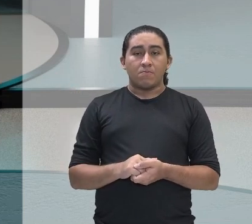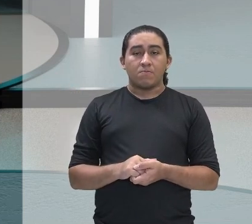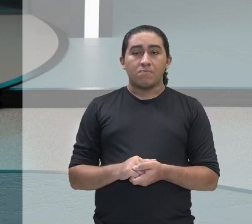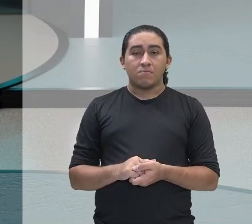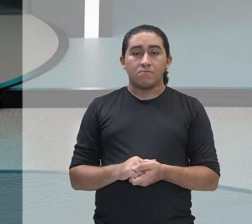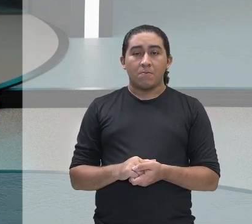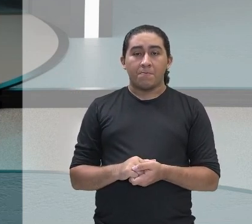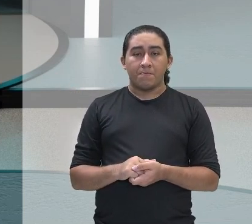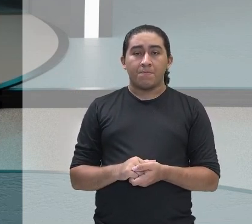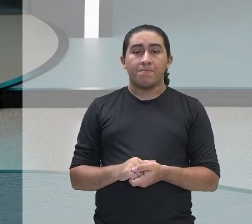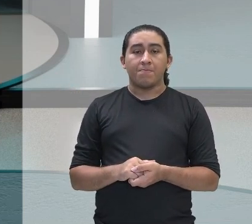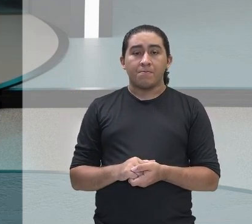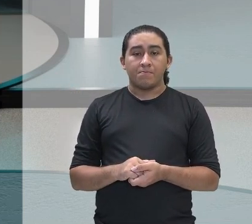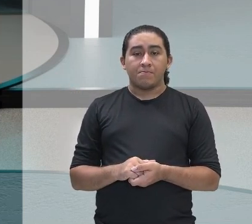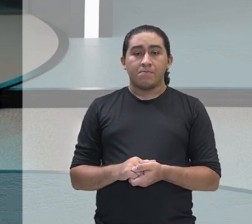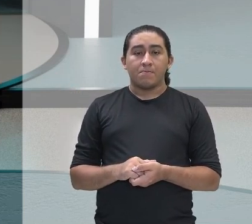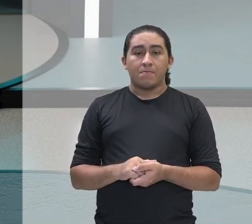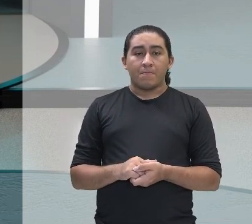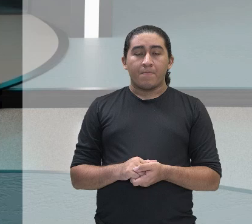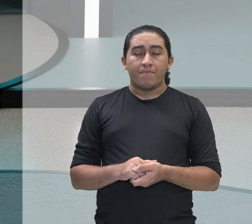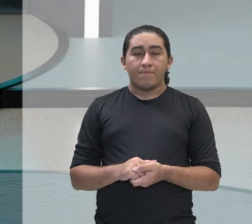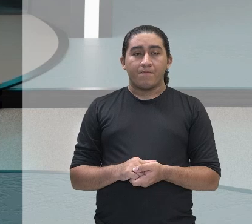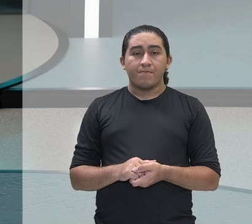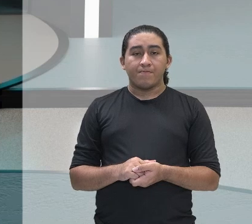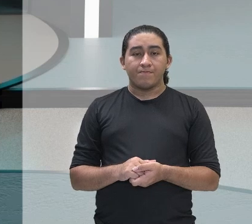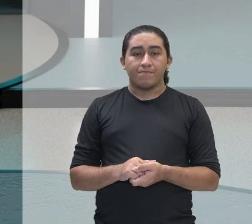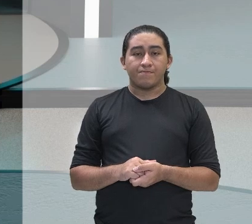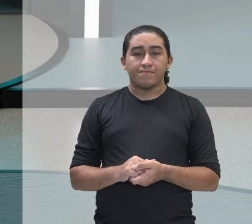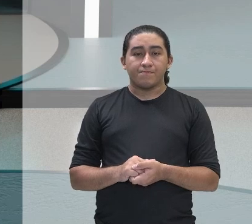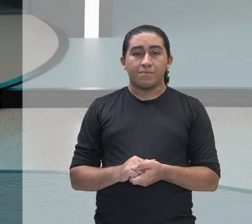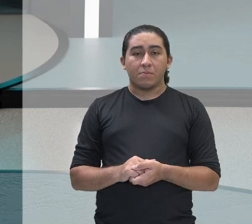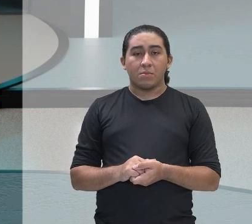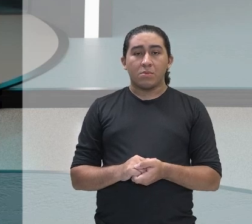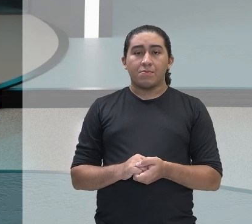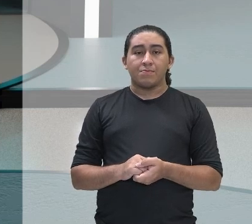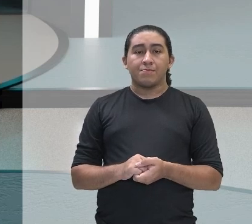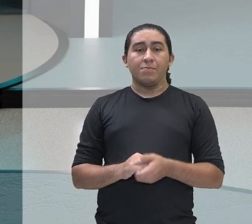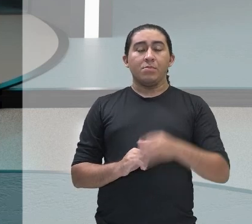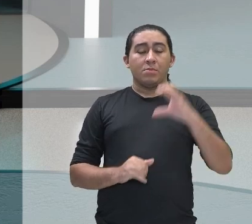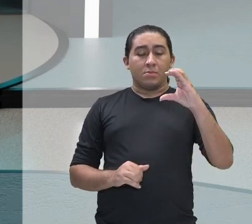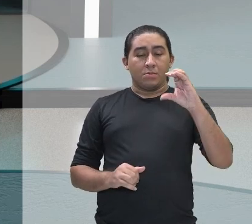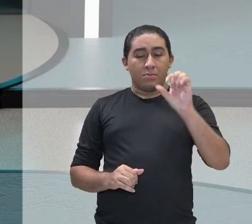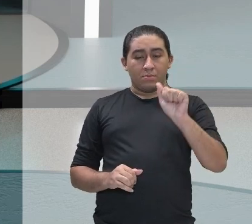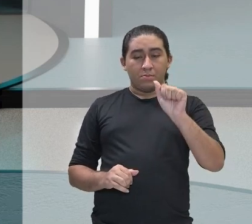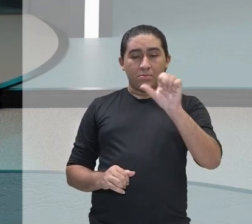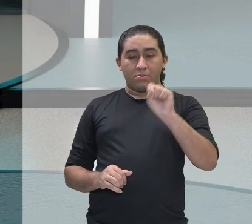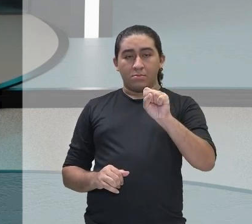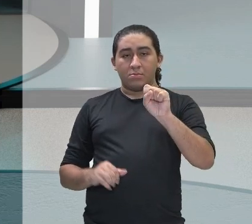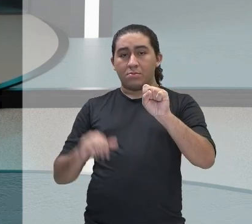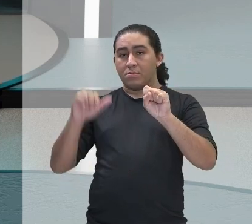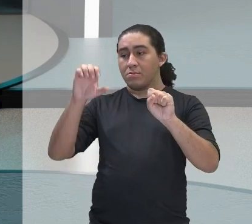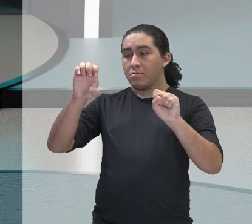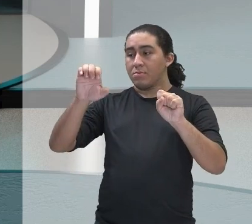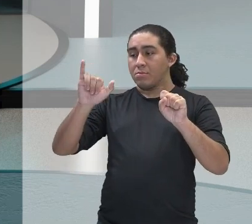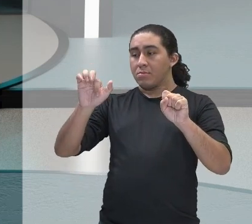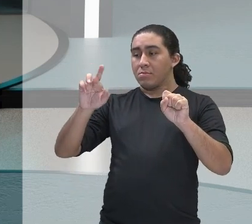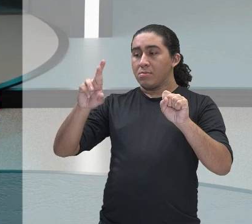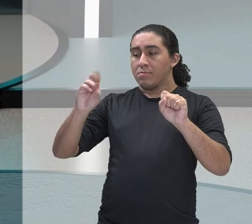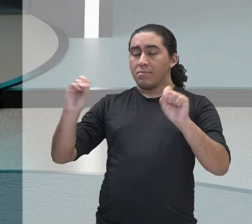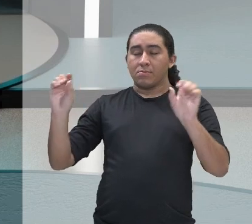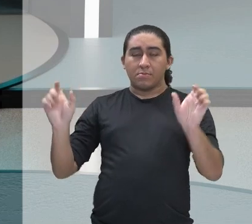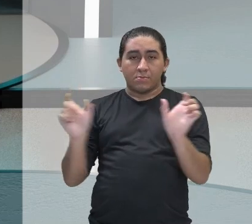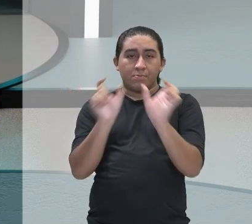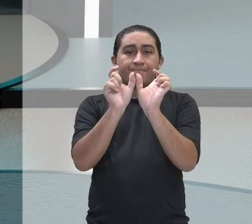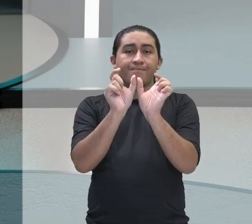casa. Caseiro, então acrescentei, né, o eiro, que é um sufixo, também formei